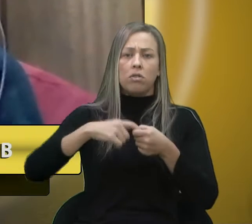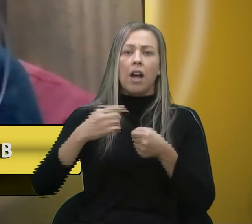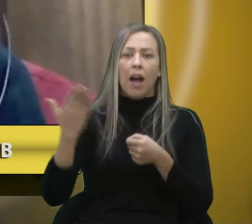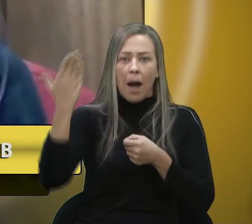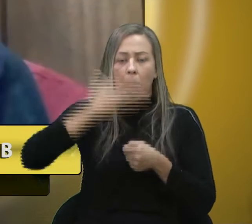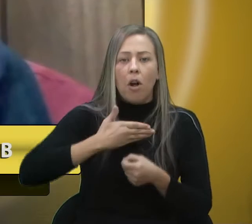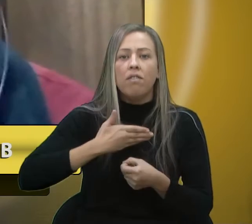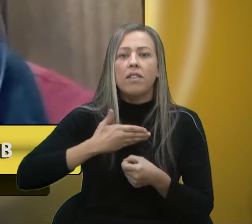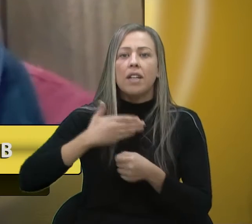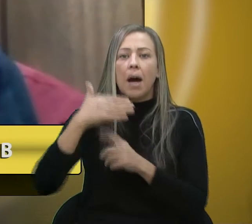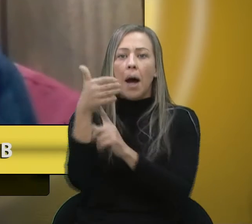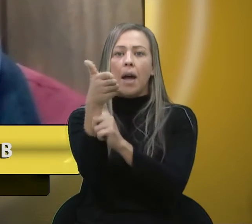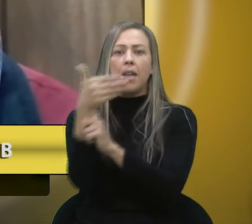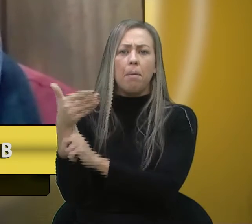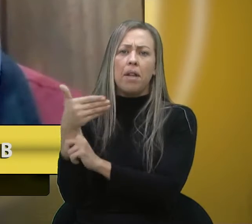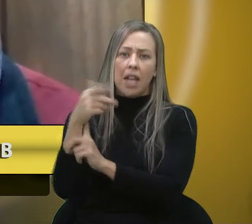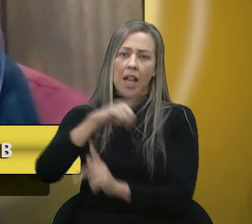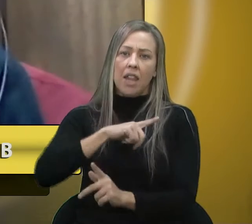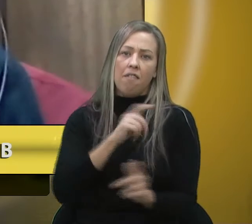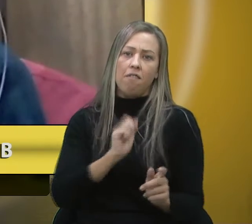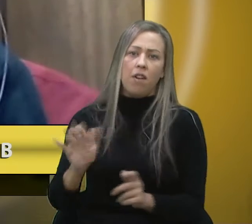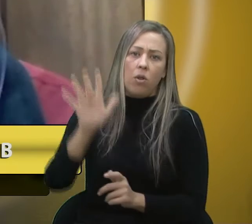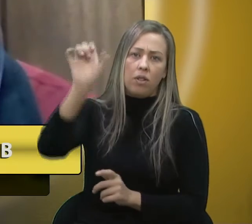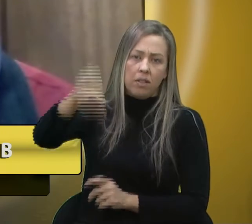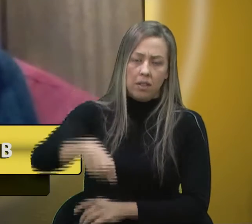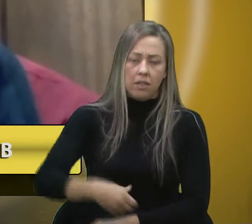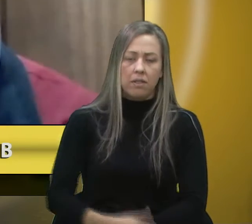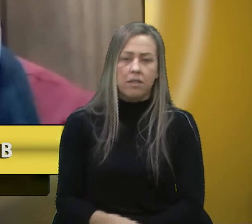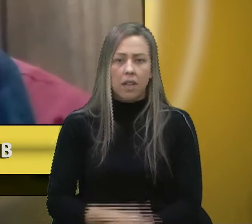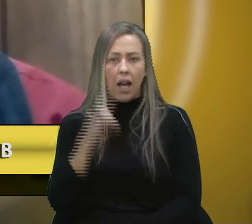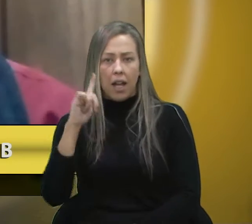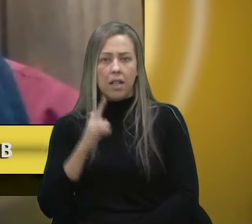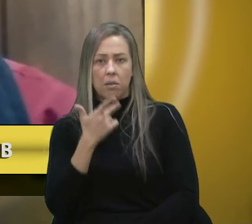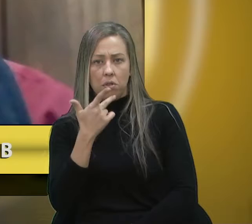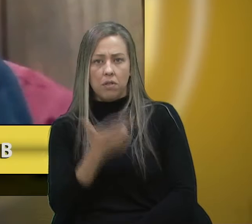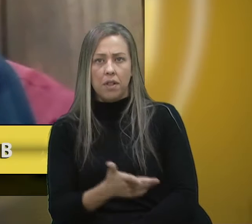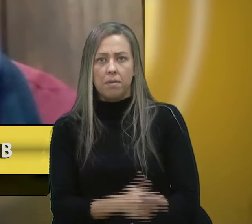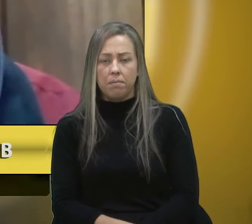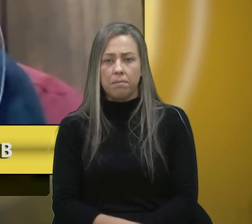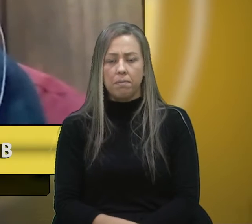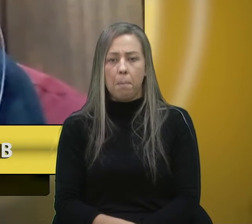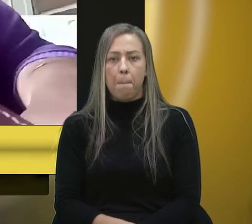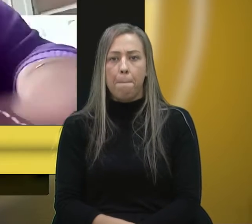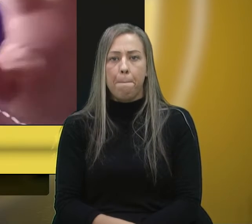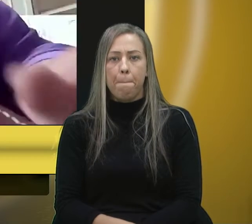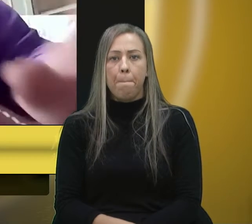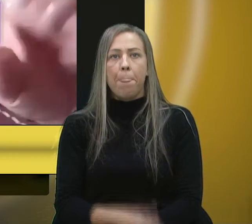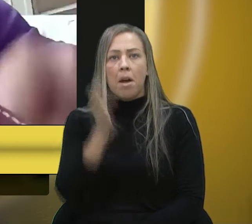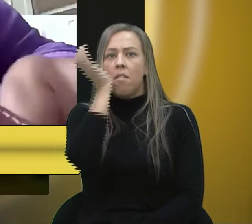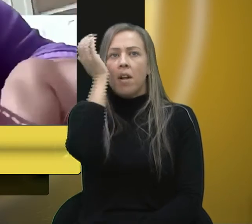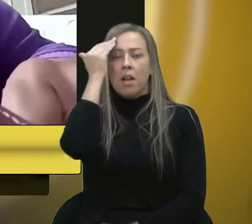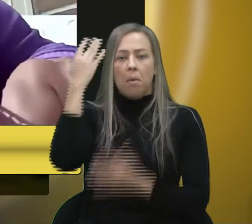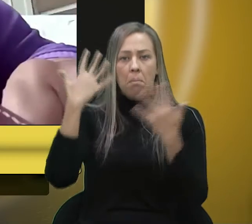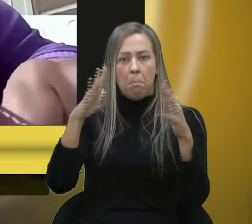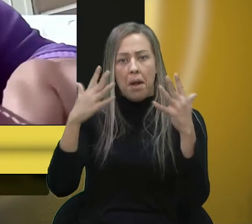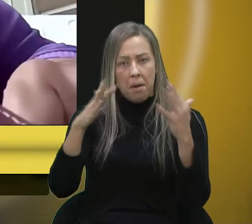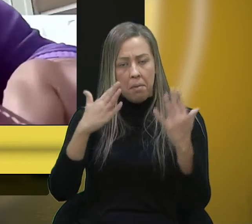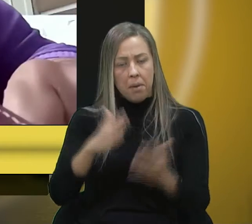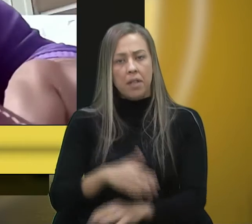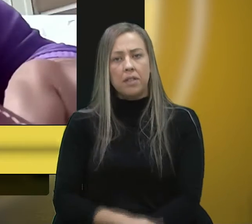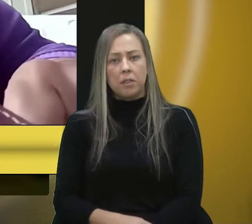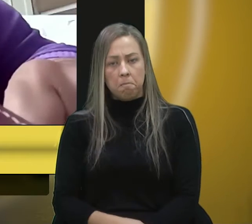bandeiras, que hoje não existe mais credibilidade nenhuma. Seu à parte, vereadora Gladys. Vereador Felipe, parabéns pelo seu